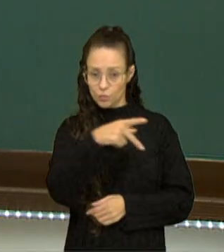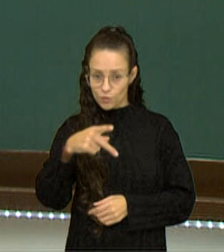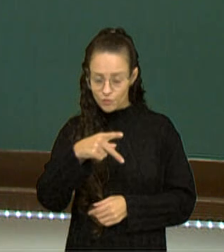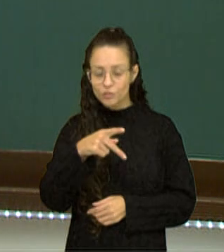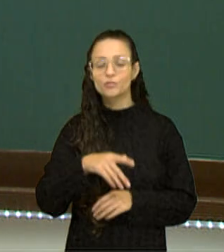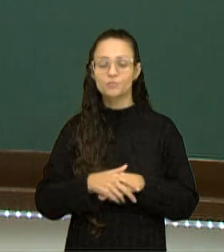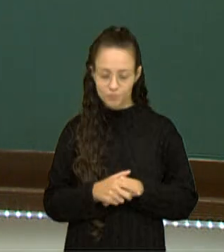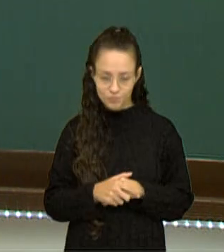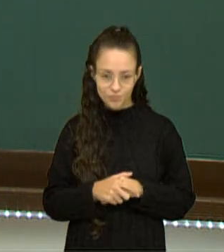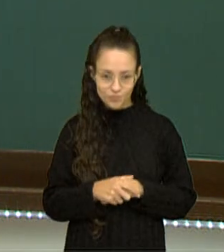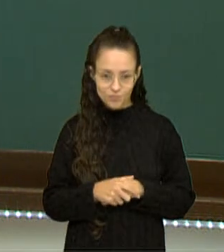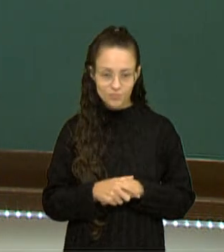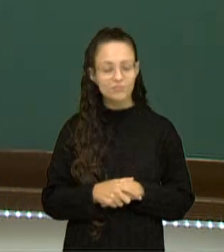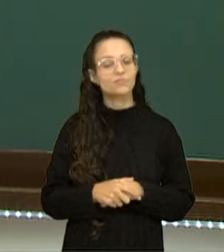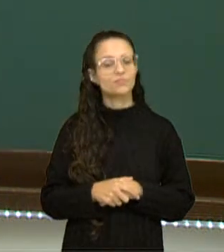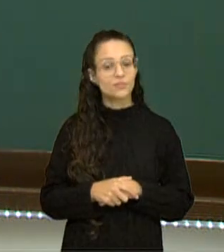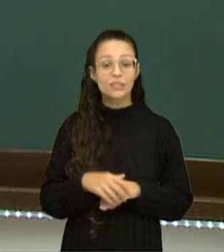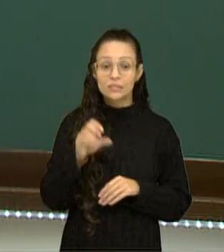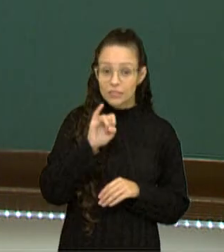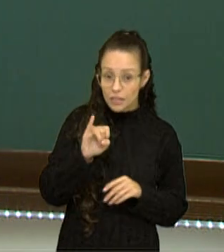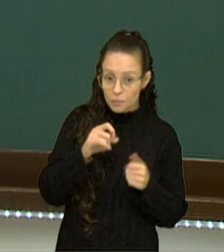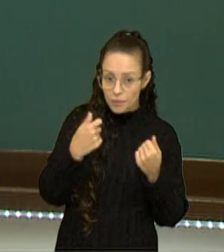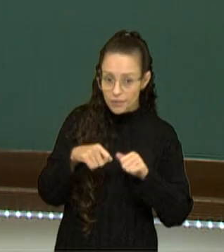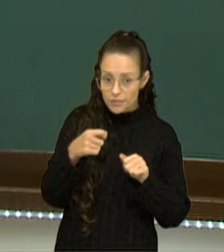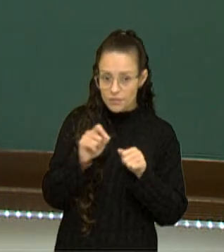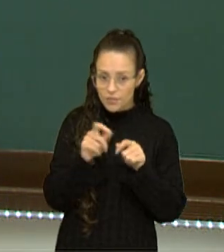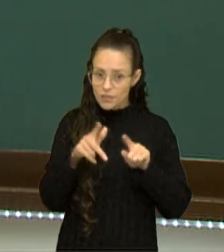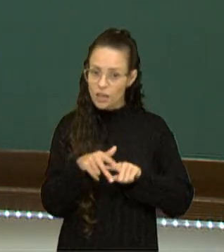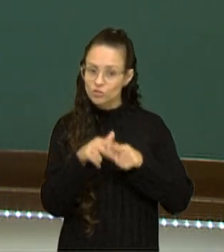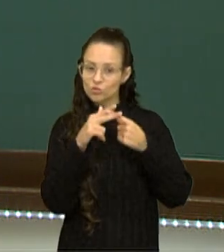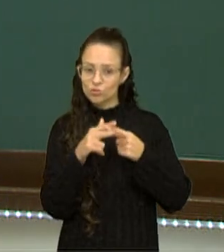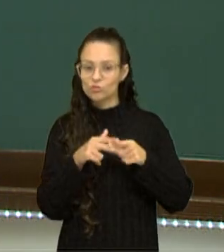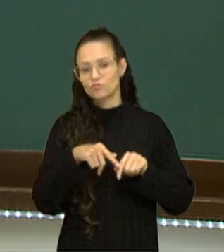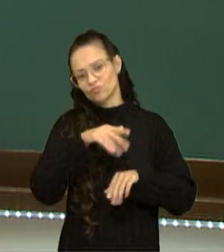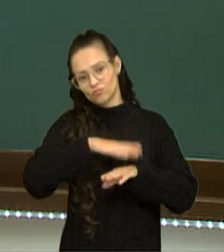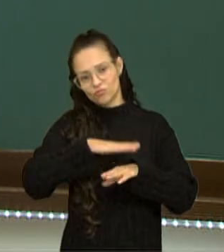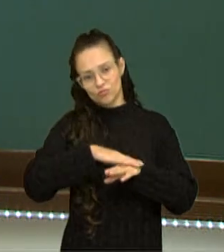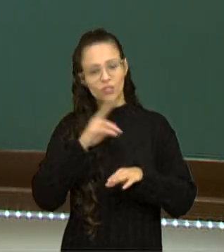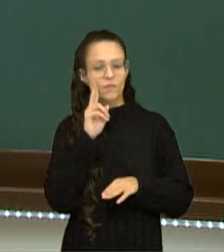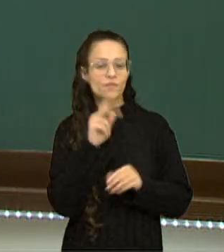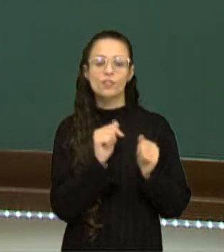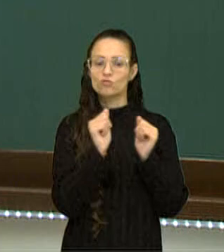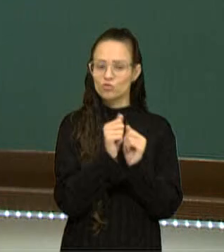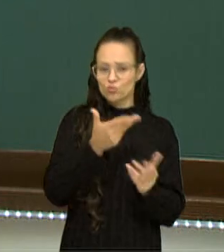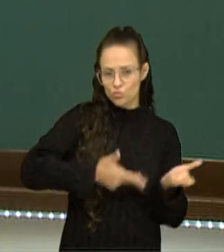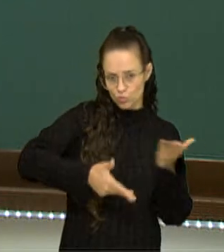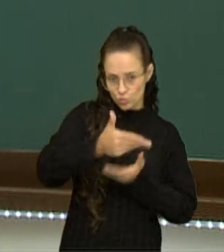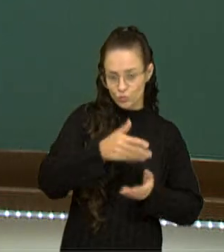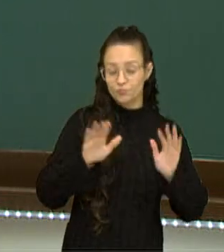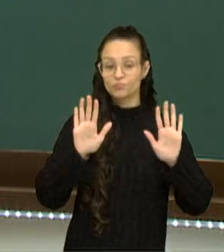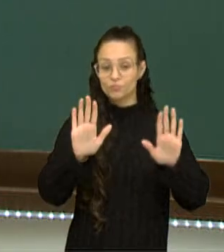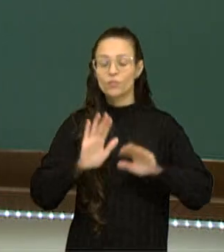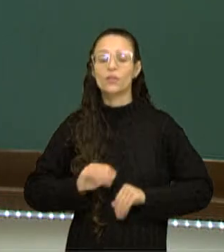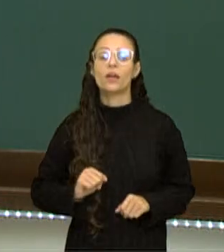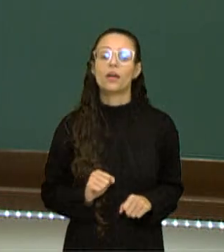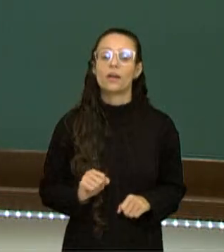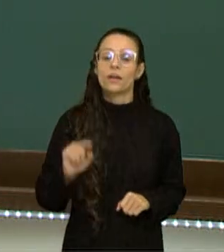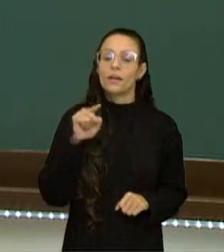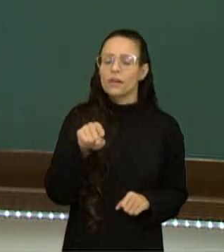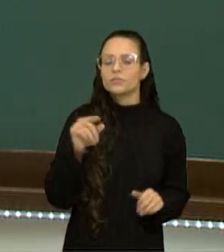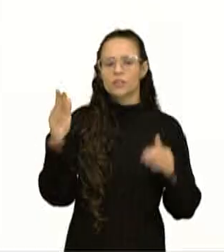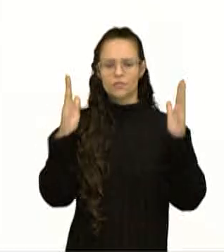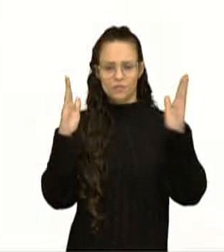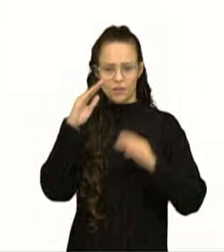professor ou professora, que aí, se precisar fazer algum ajuste, né, vocês estarão vendo juntos, tá? Mas essa